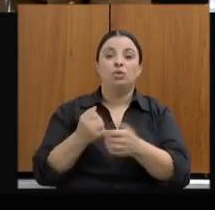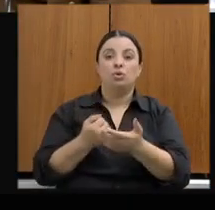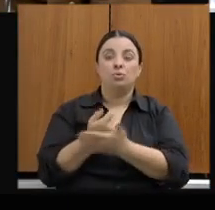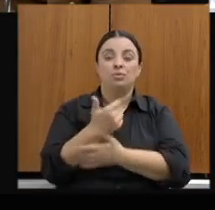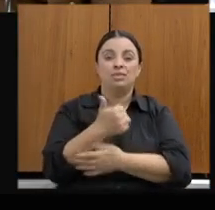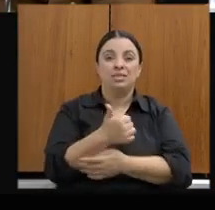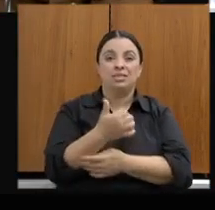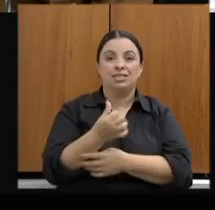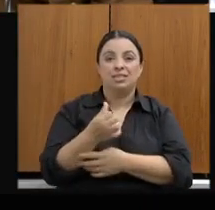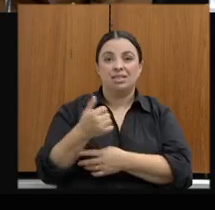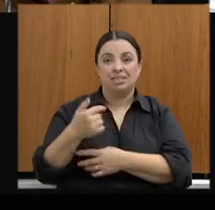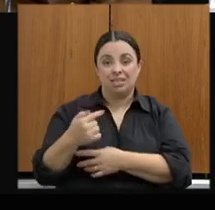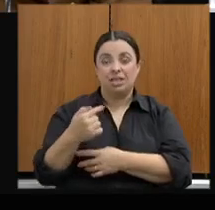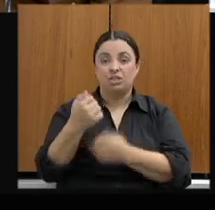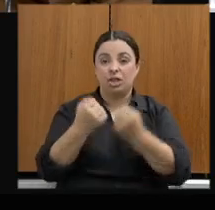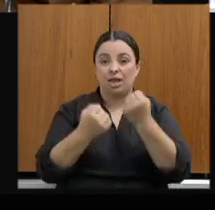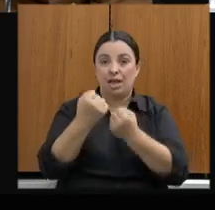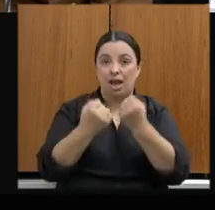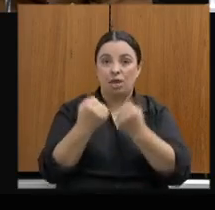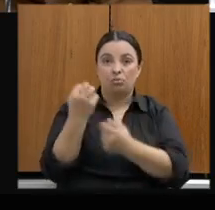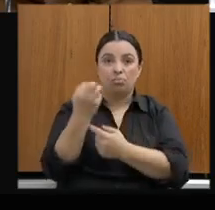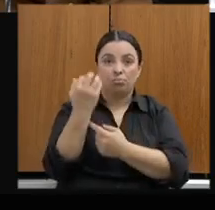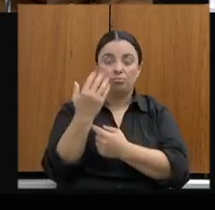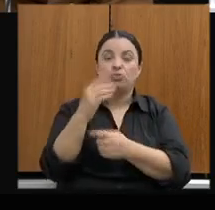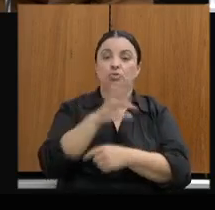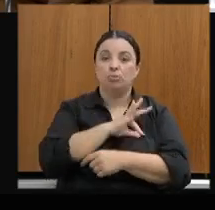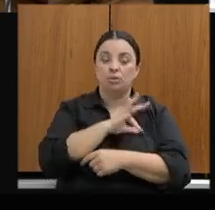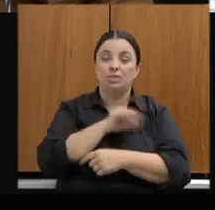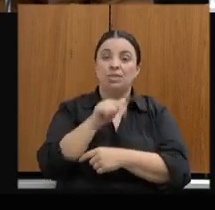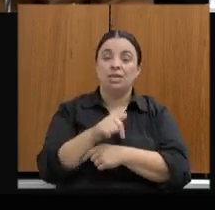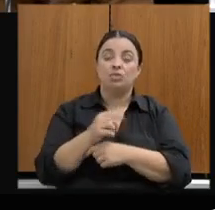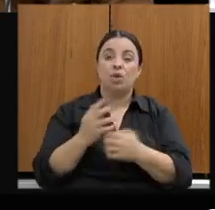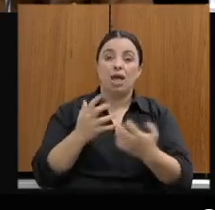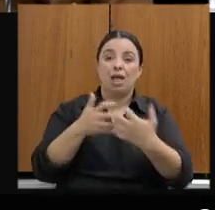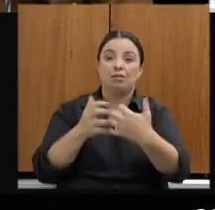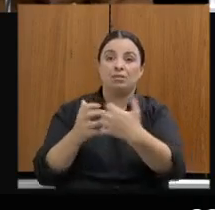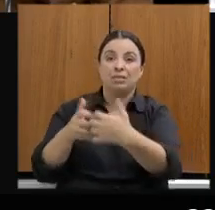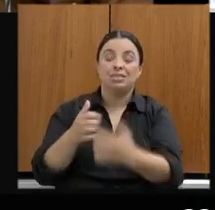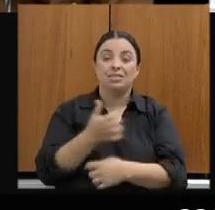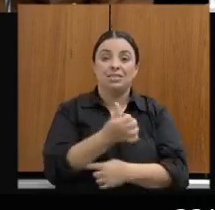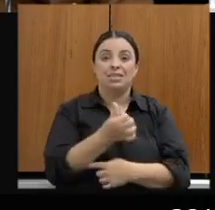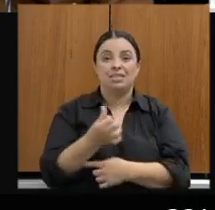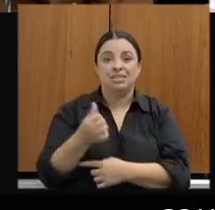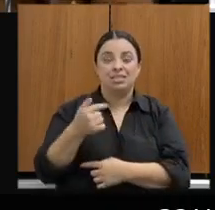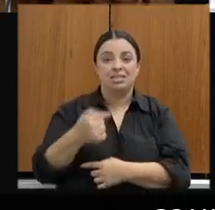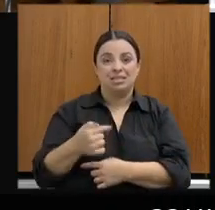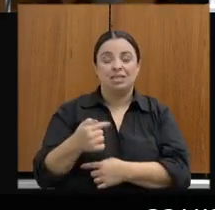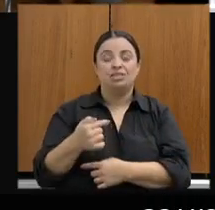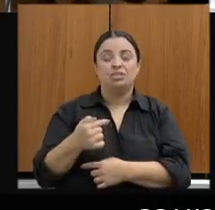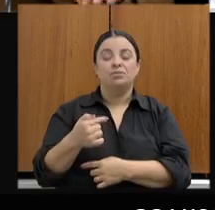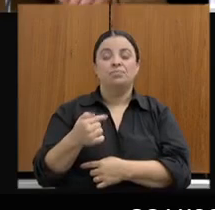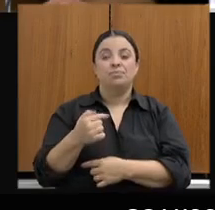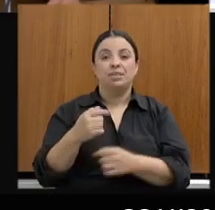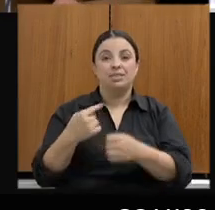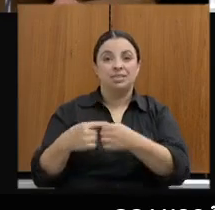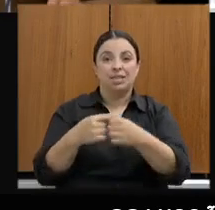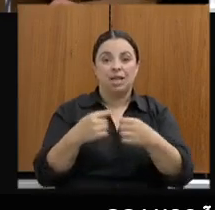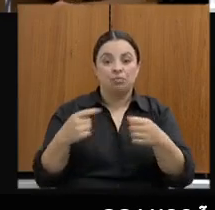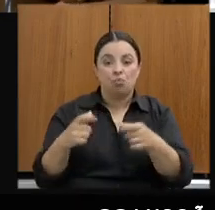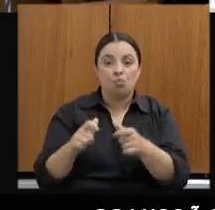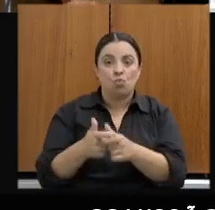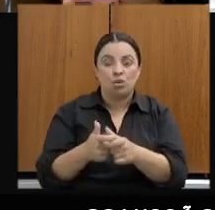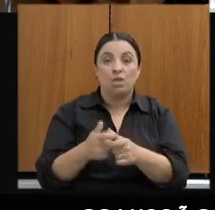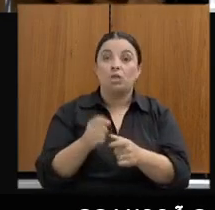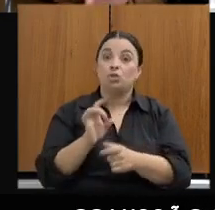atingiu 117 cidades de médio e pequeno porte é um foco né do cidadão não só nas grandes capitais nas